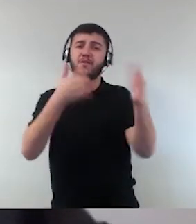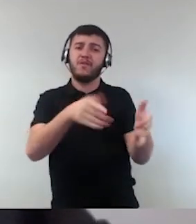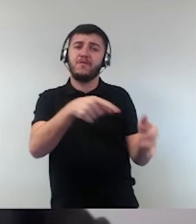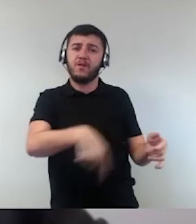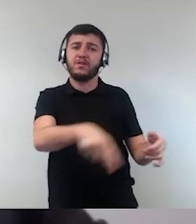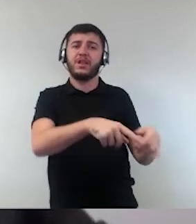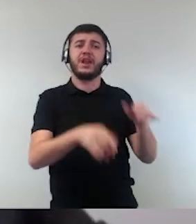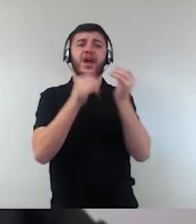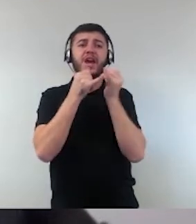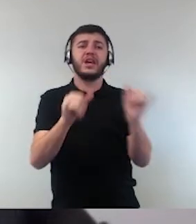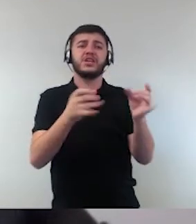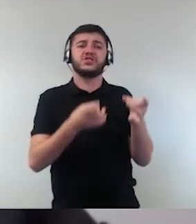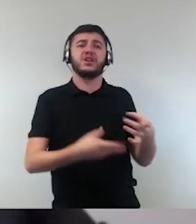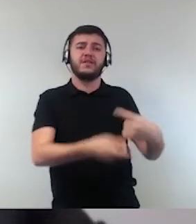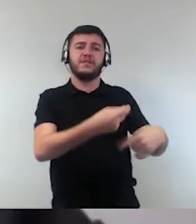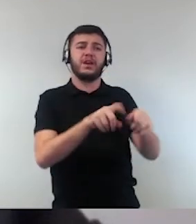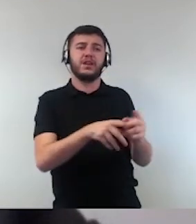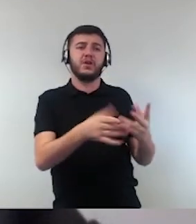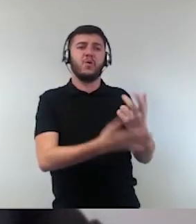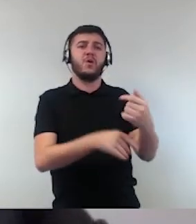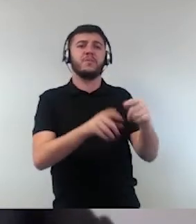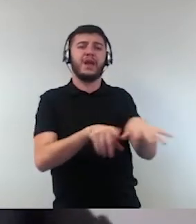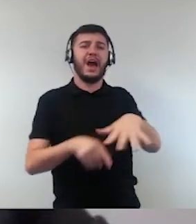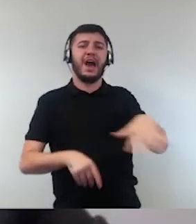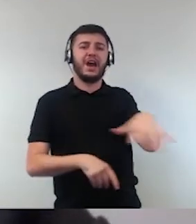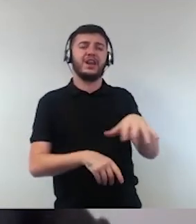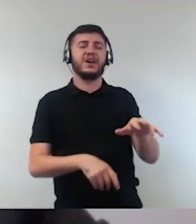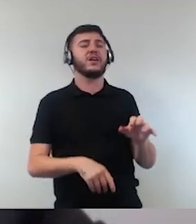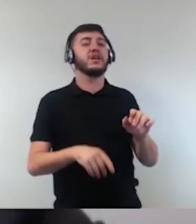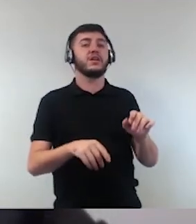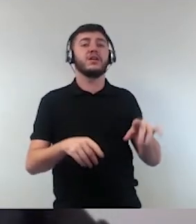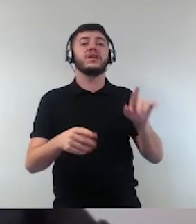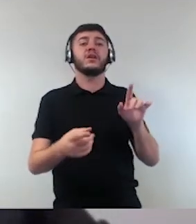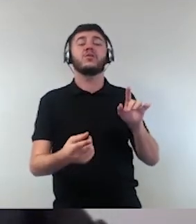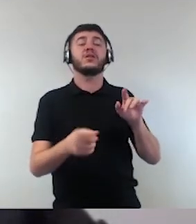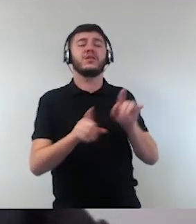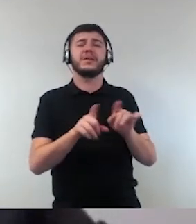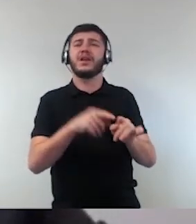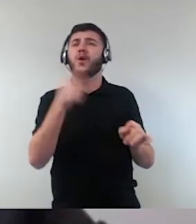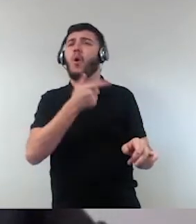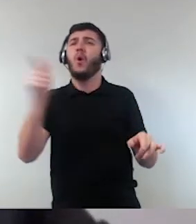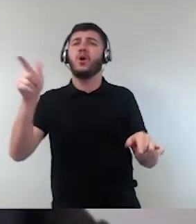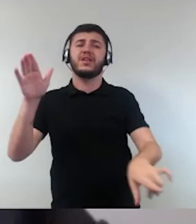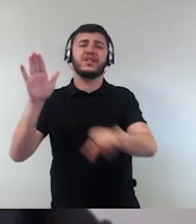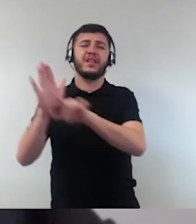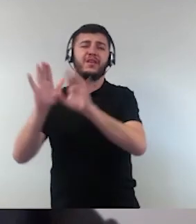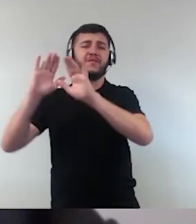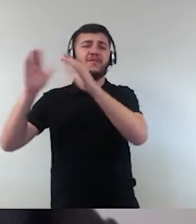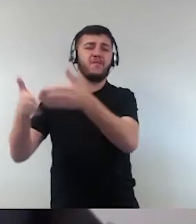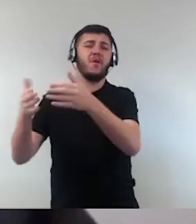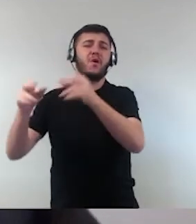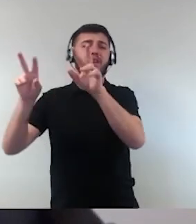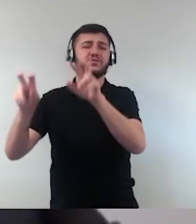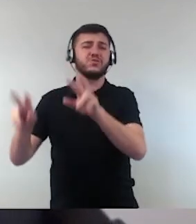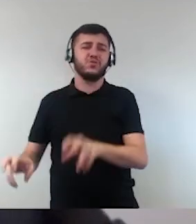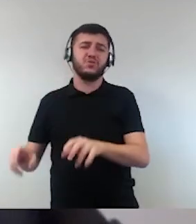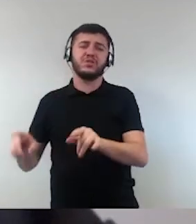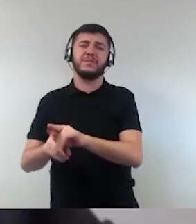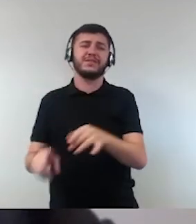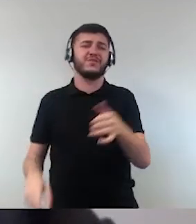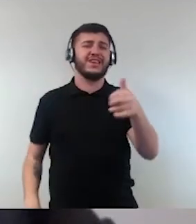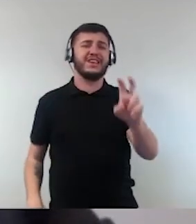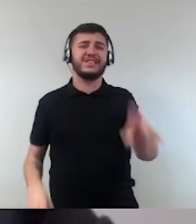fora outras leis esparsas, outras aí que a gente ainda tem, que tratam de assuntos específicos. Ao todo, são mais de 15 leis, fora os decretos